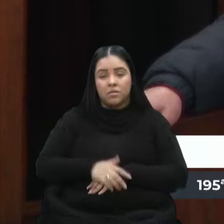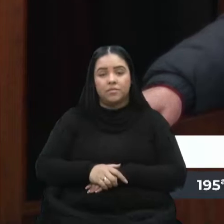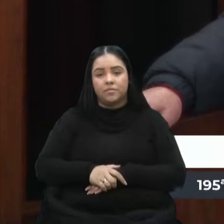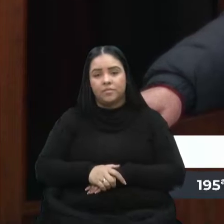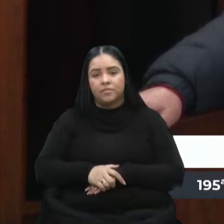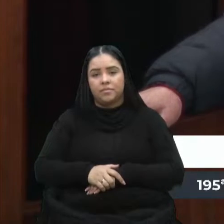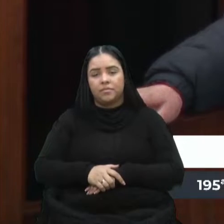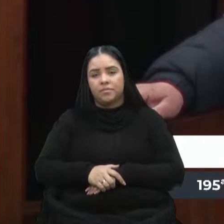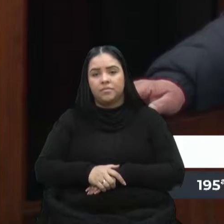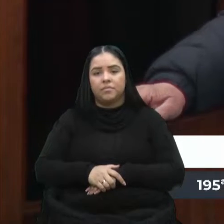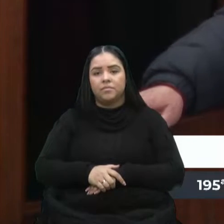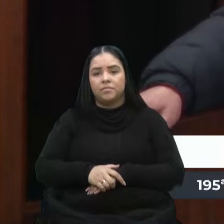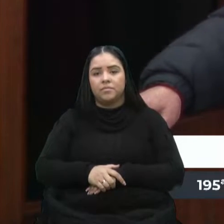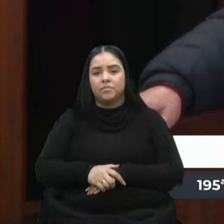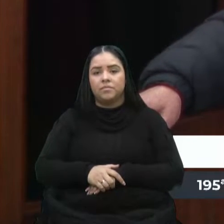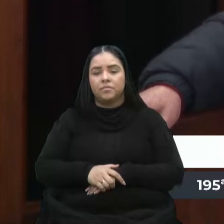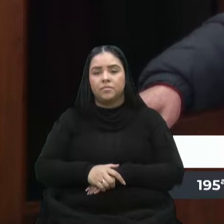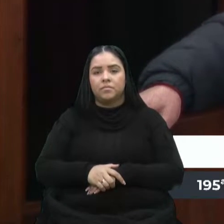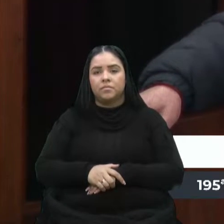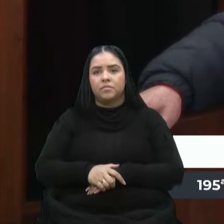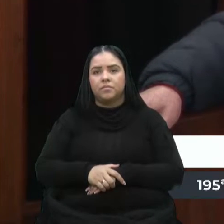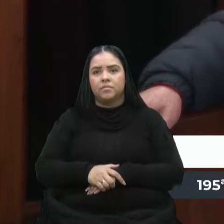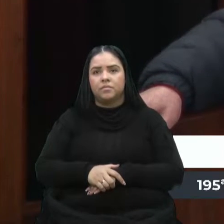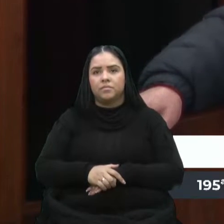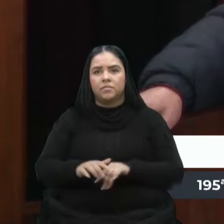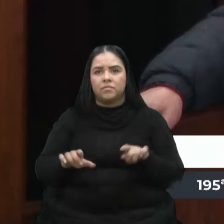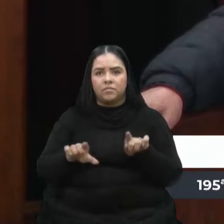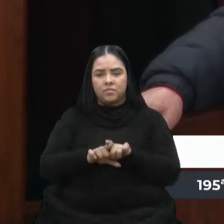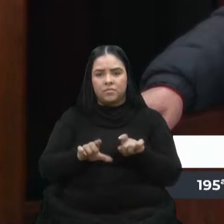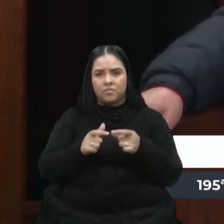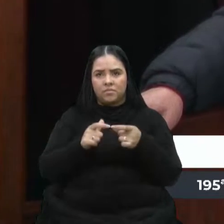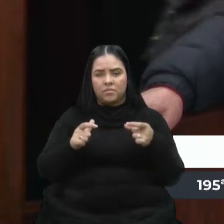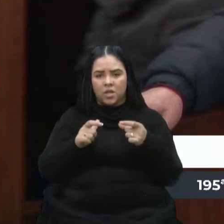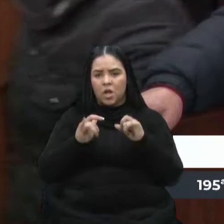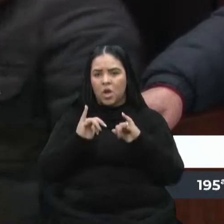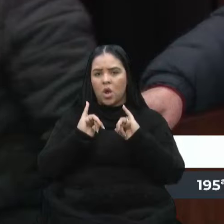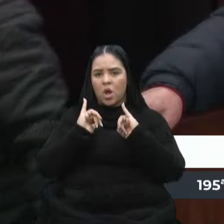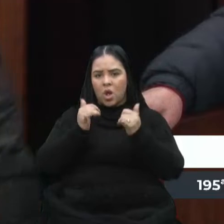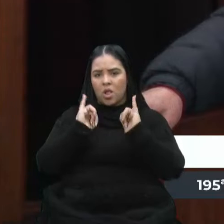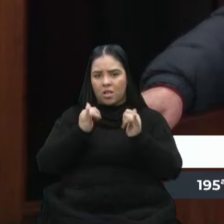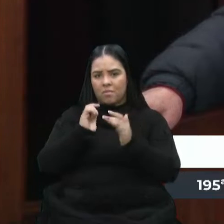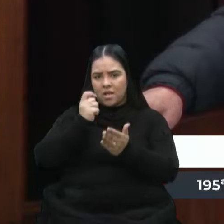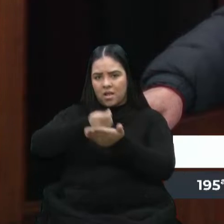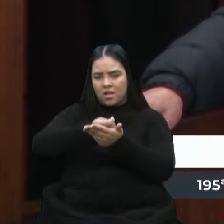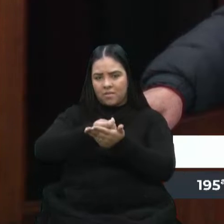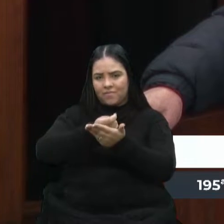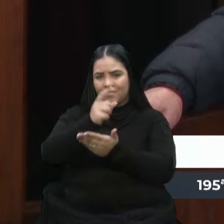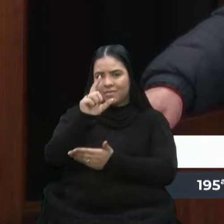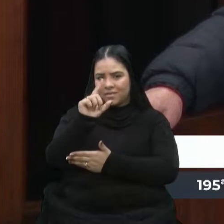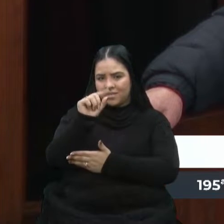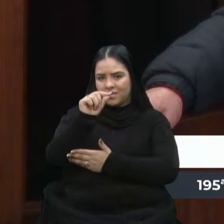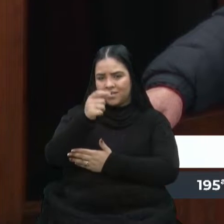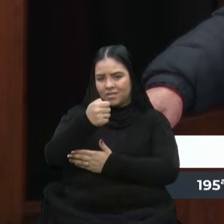aí a passagem do ônibus... Peço uma parte, vereador. Esses 10 centavos,